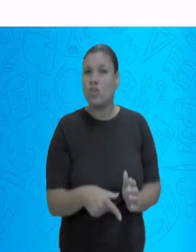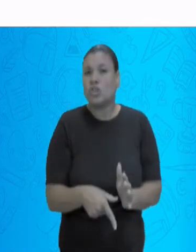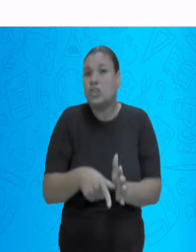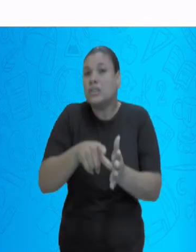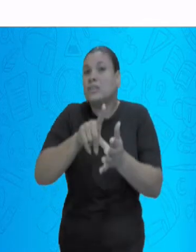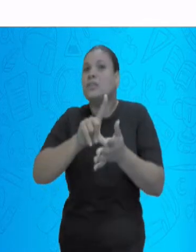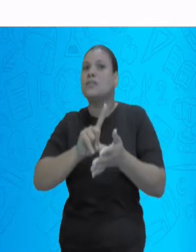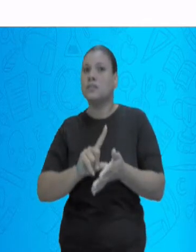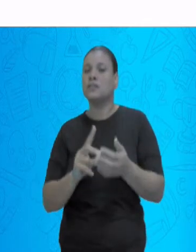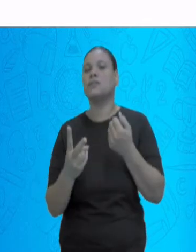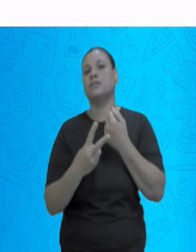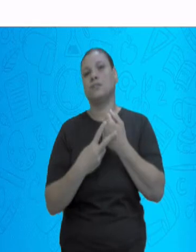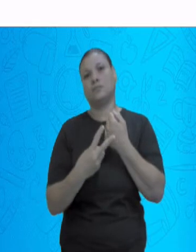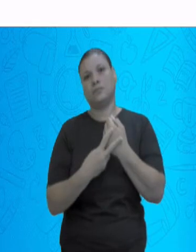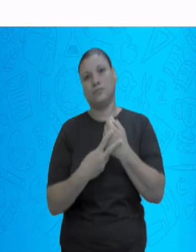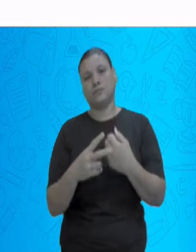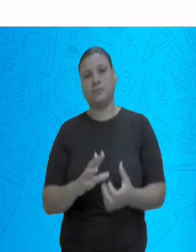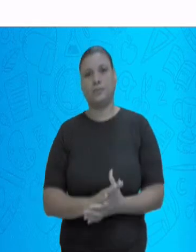verbo.